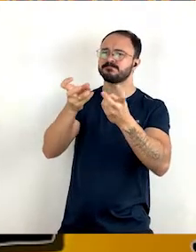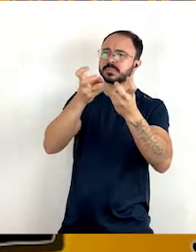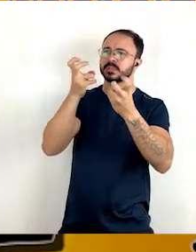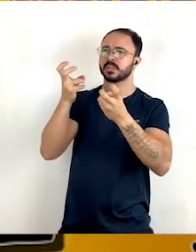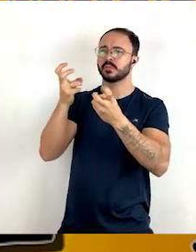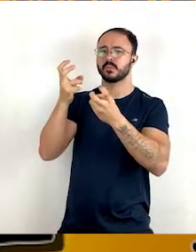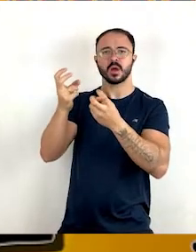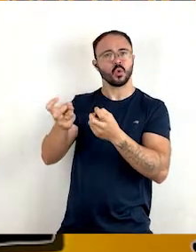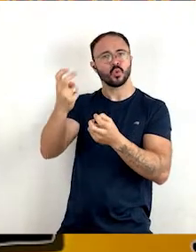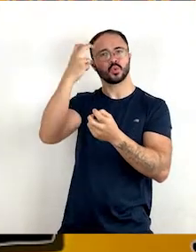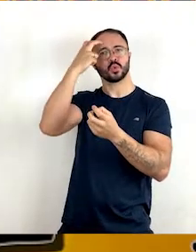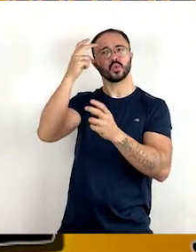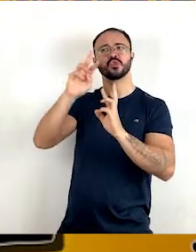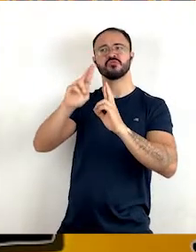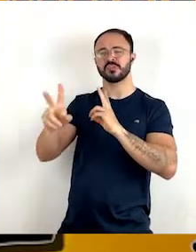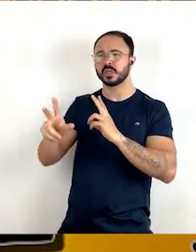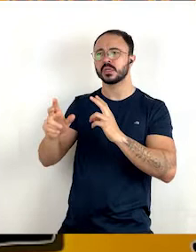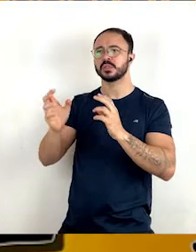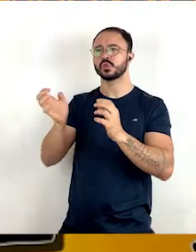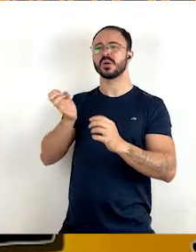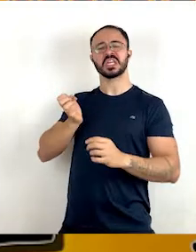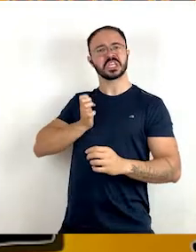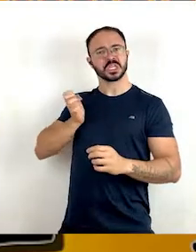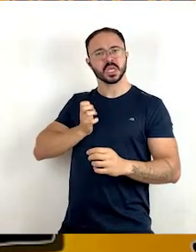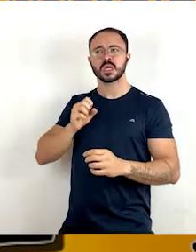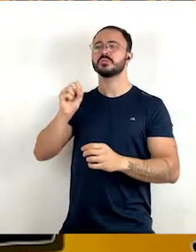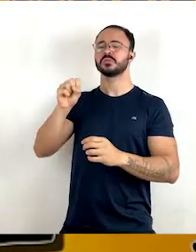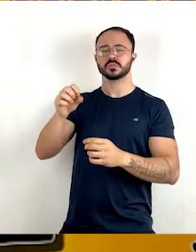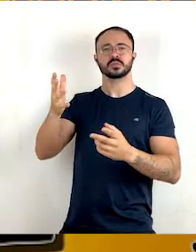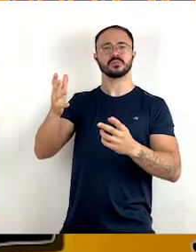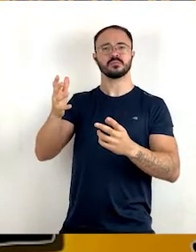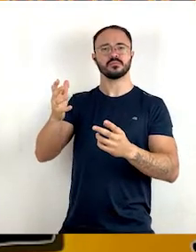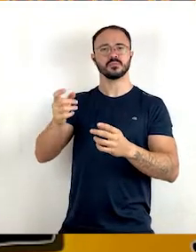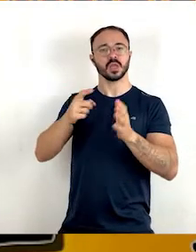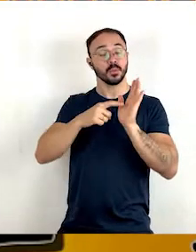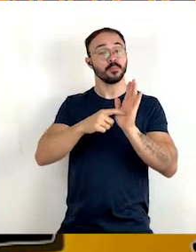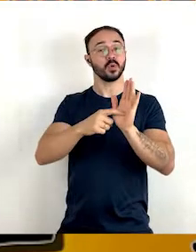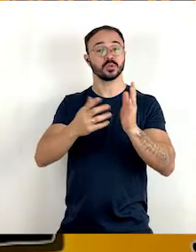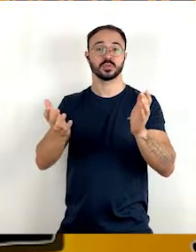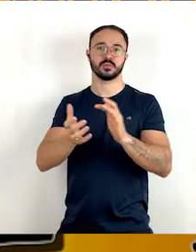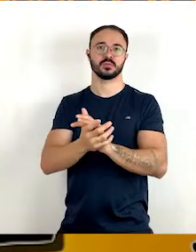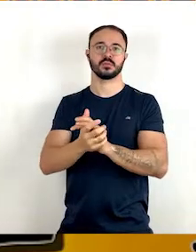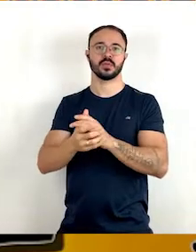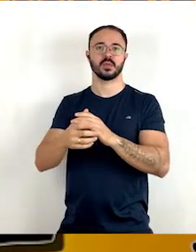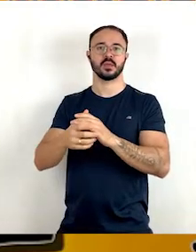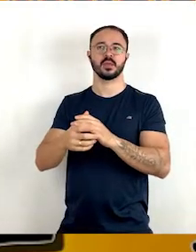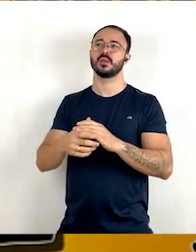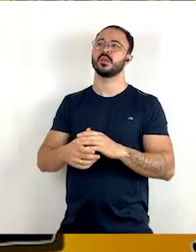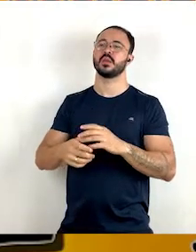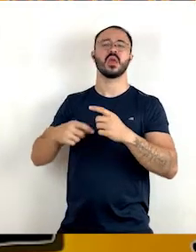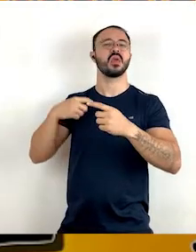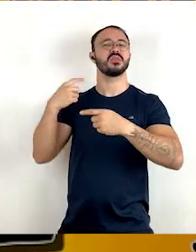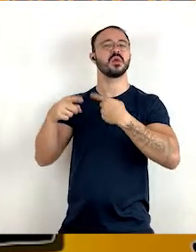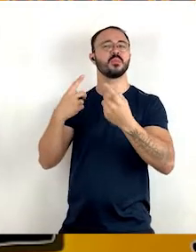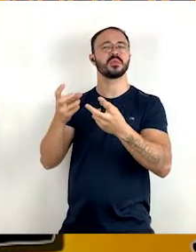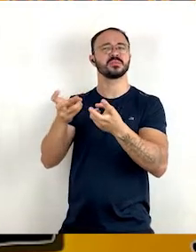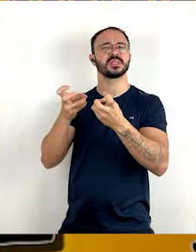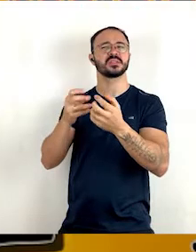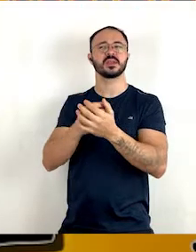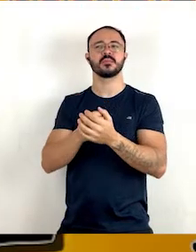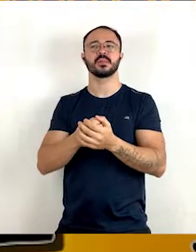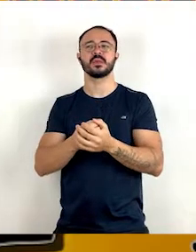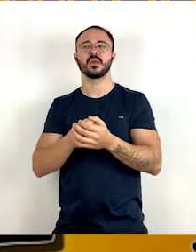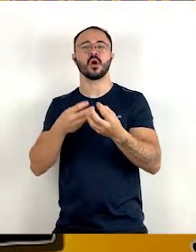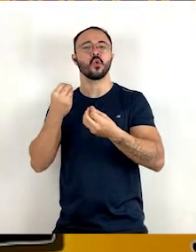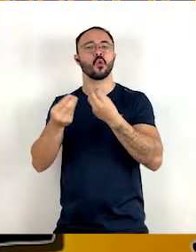geral, materiais e imateriais, né, de África para a população mundial, e depois nós olharmos o quanto que a sociedade